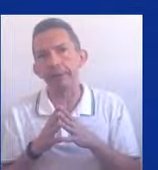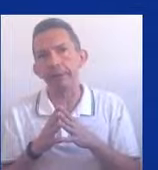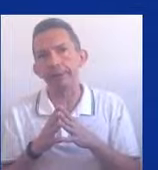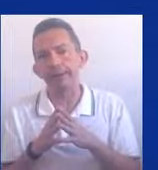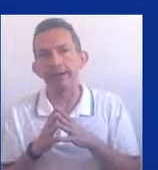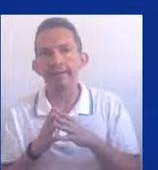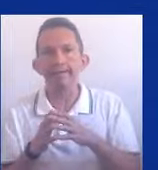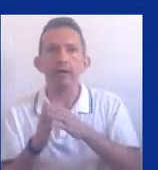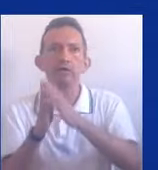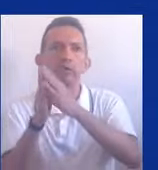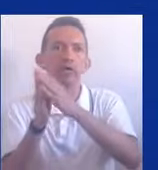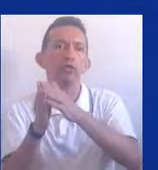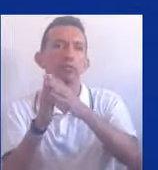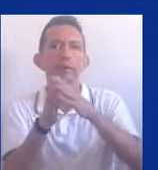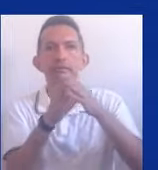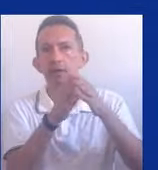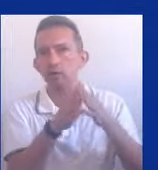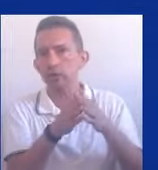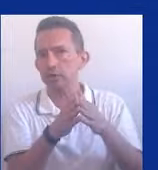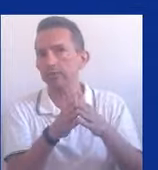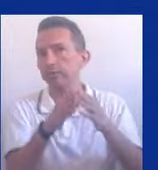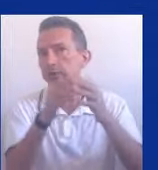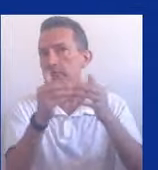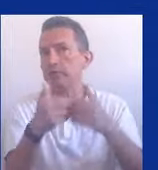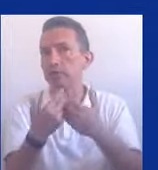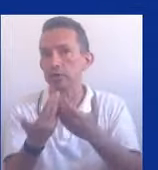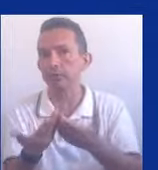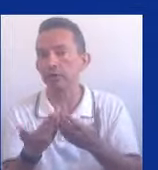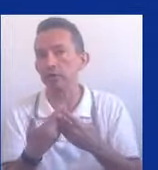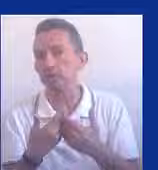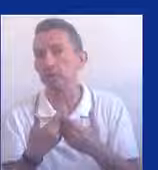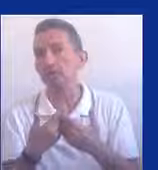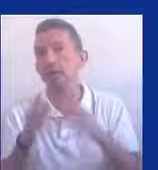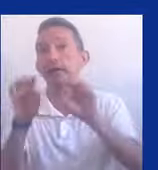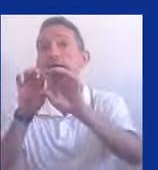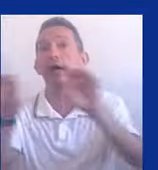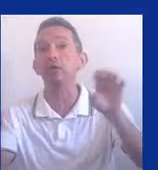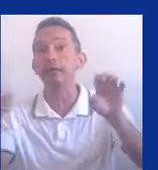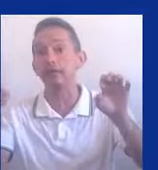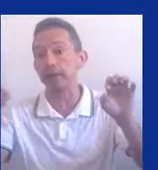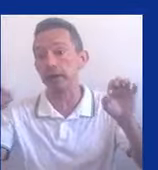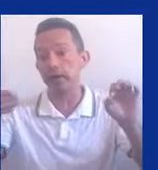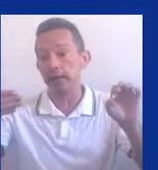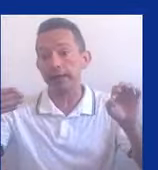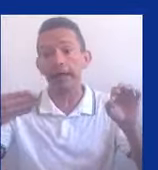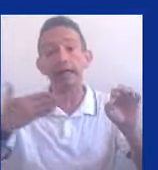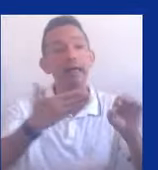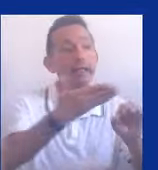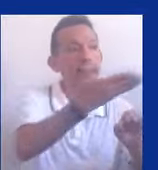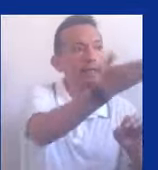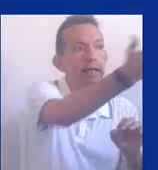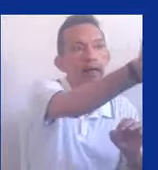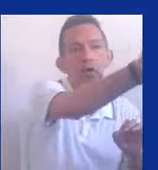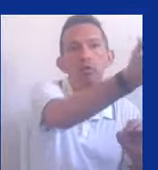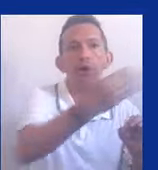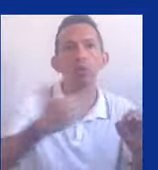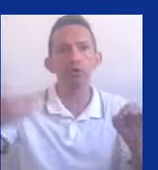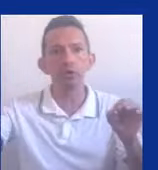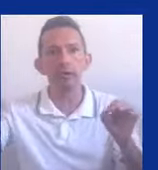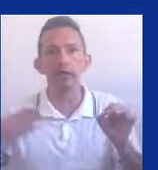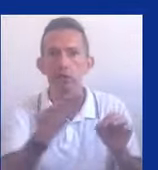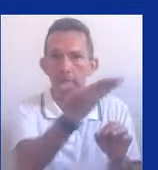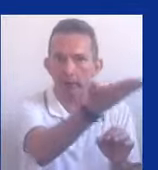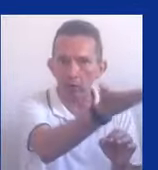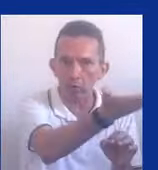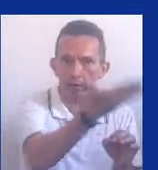prova. Tá? A gente tem o retículo endoplasmático liso, primeira função, transporte. E canal serve para canalizar alguma